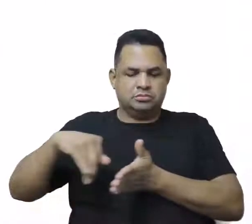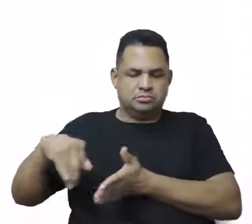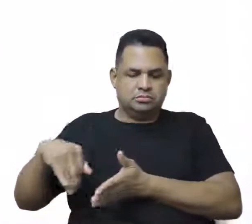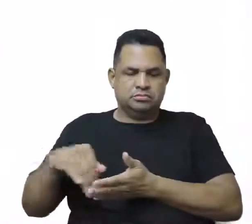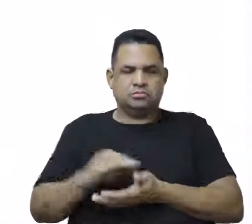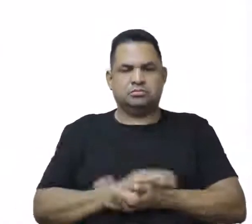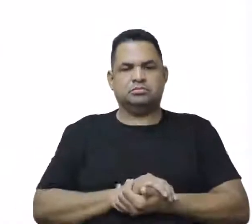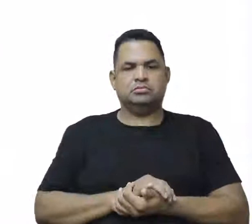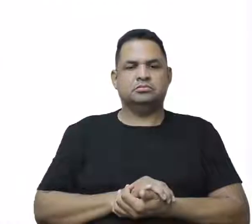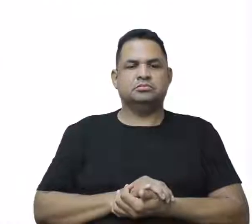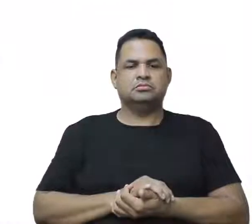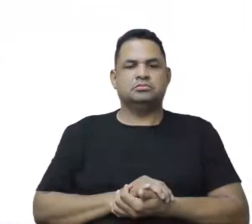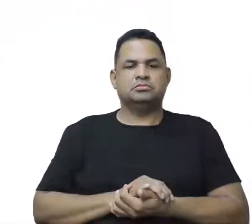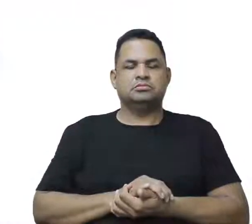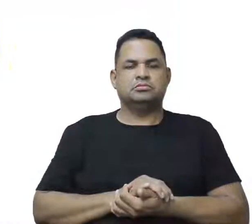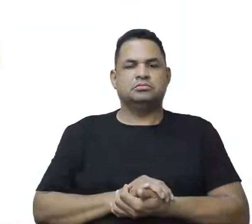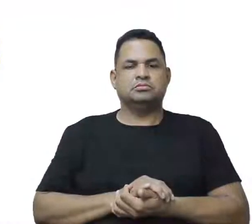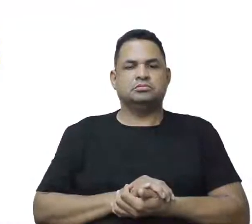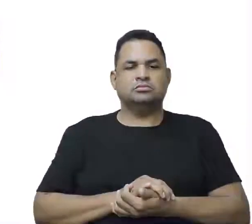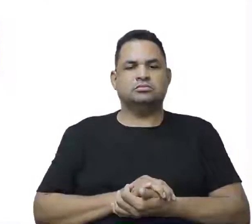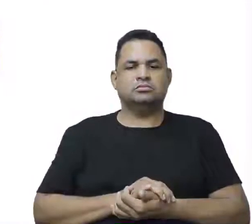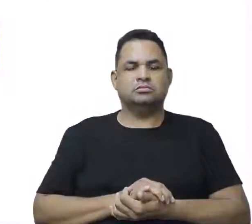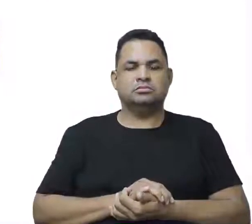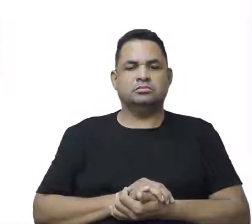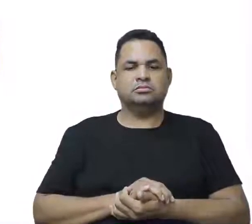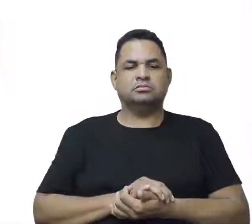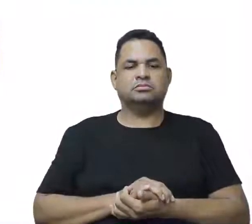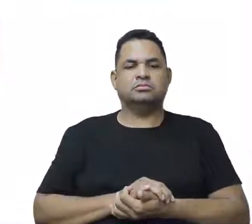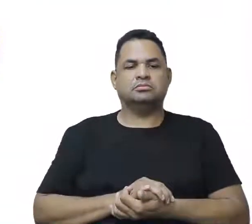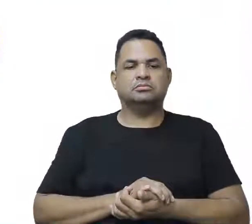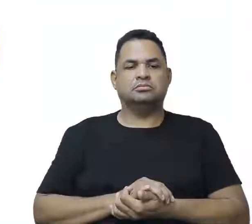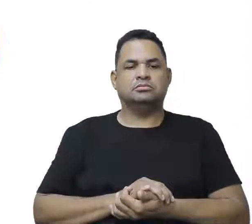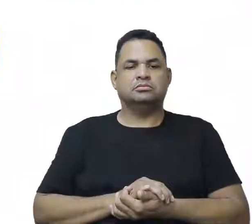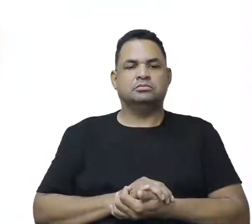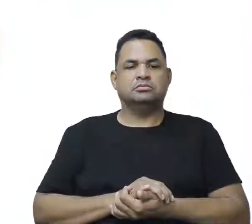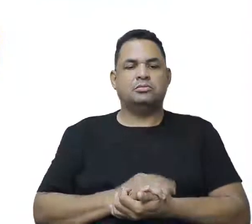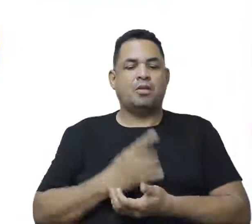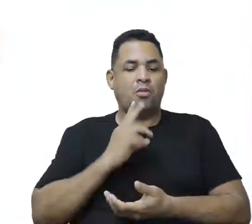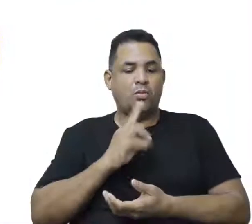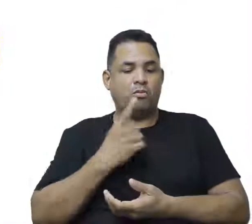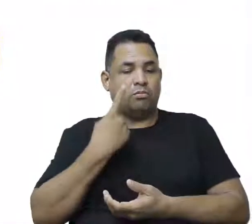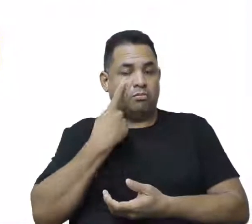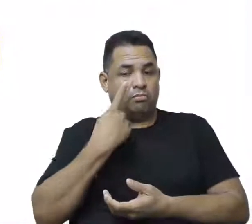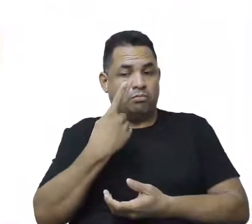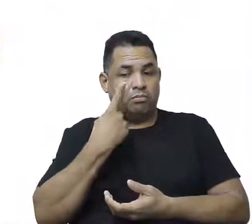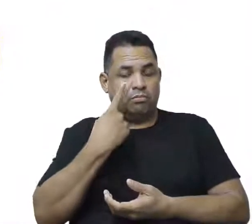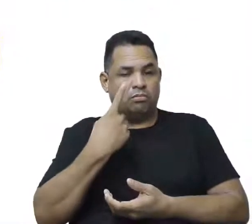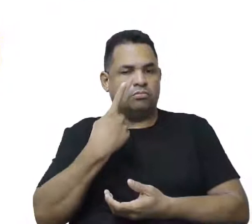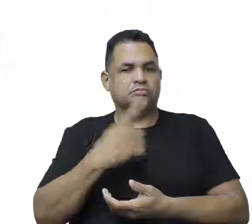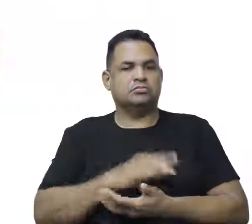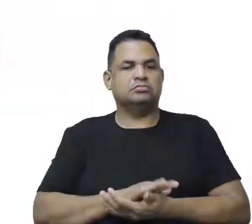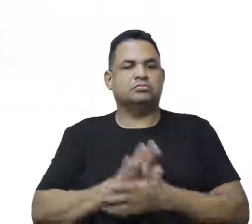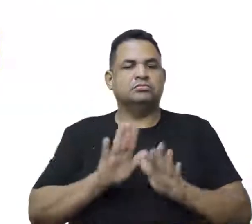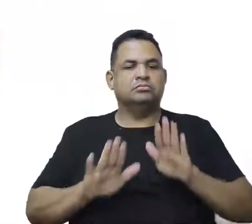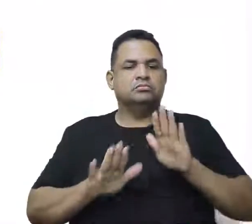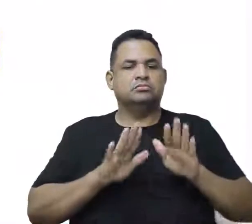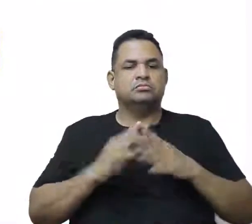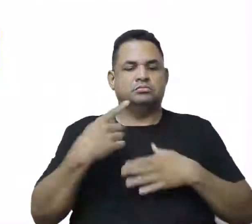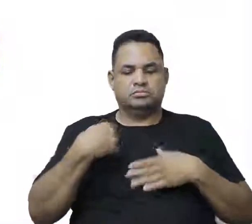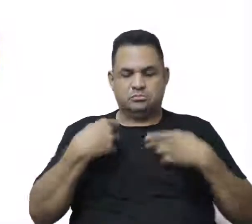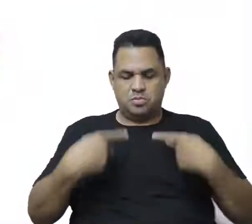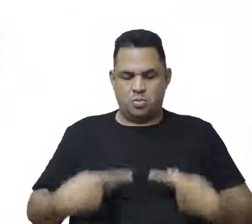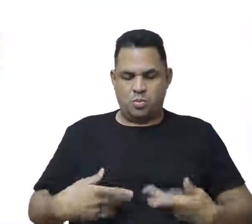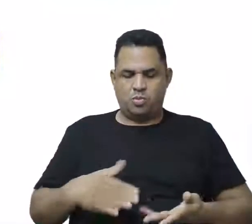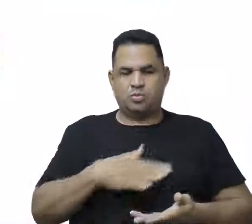lado esquerdo do corpo, isso demonstra até uma certa elegância também, manter contato visual, cuidar da